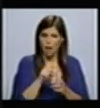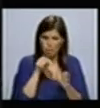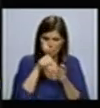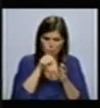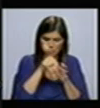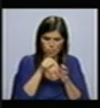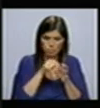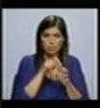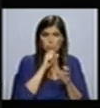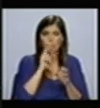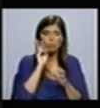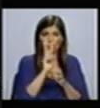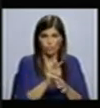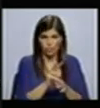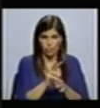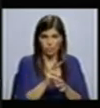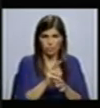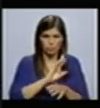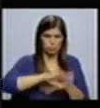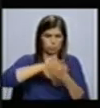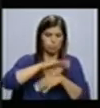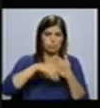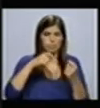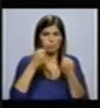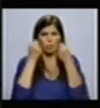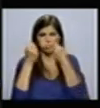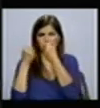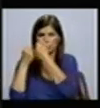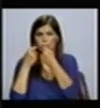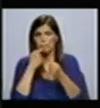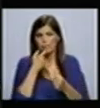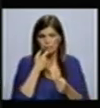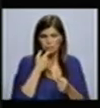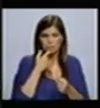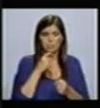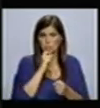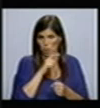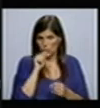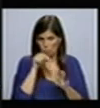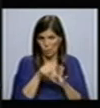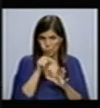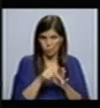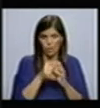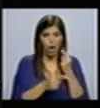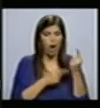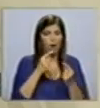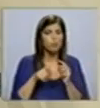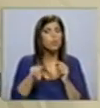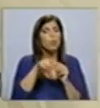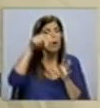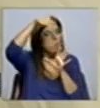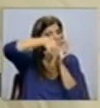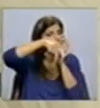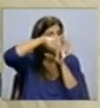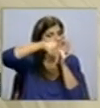eventualmente, até podemos encontrar tempestades de rochas, imagine-se, tempestades de rochas em zonas mais interiores de Saturno e